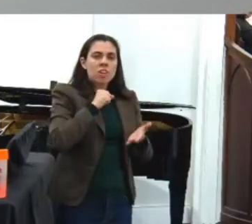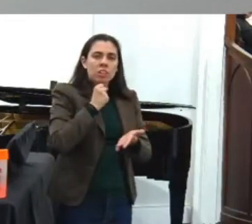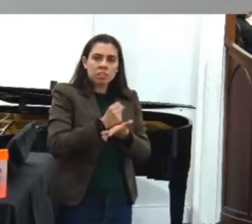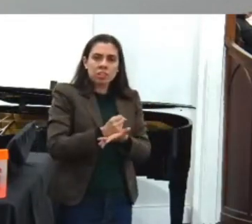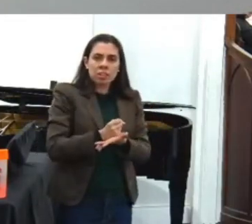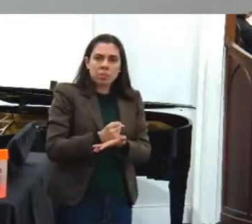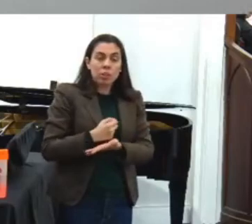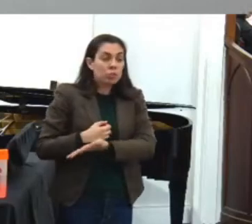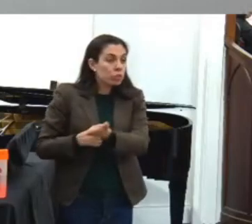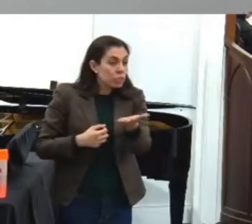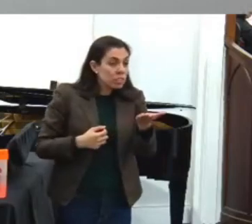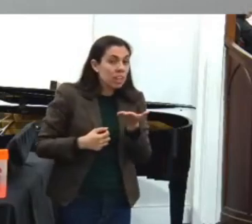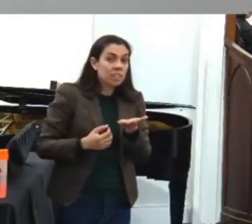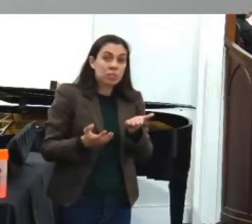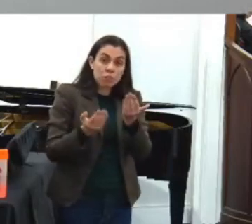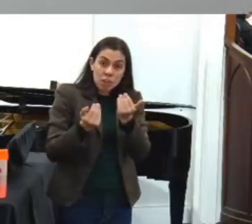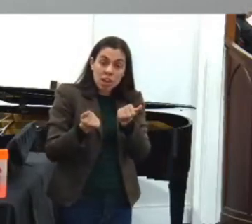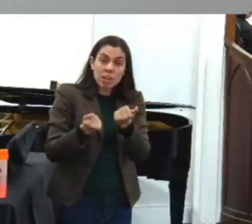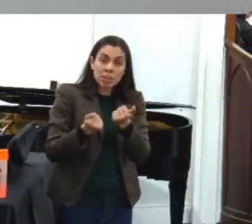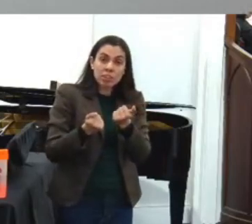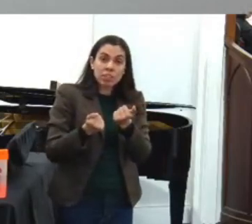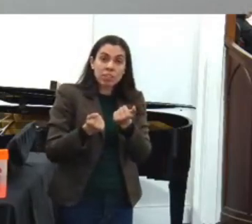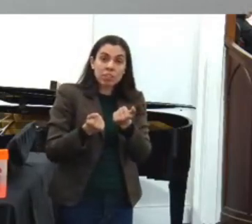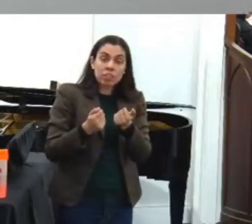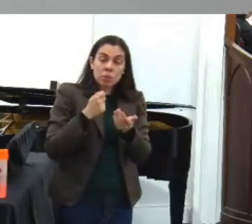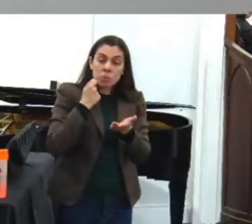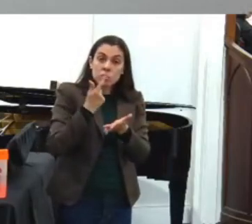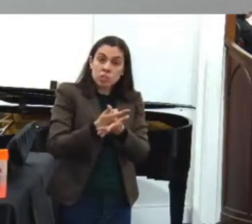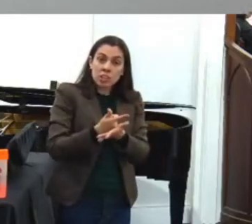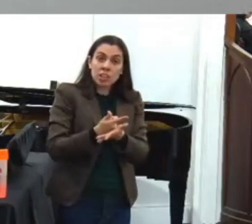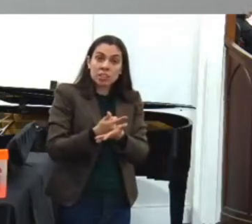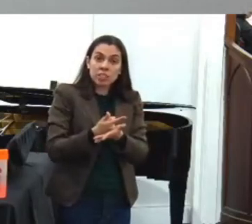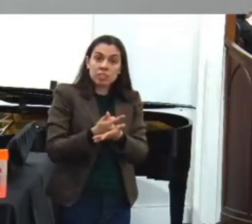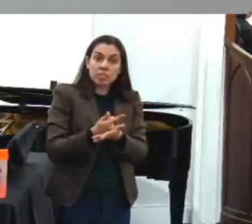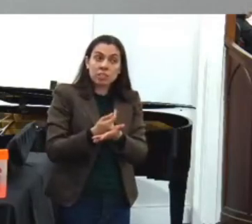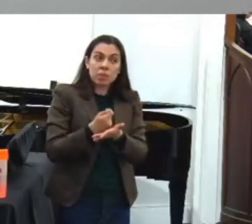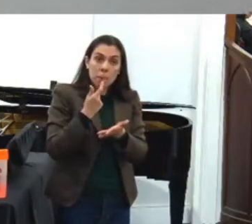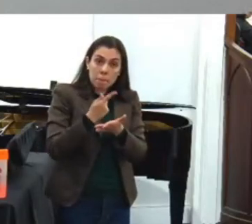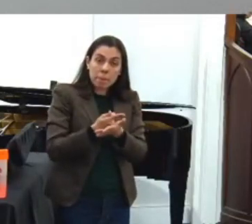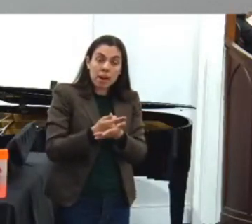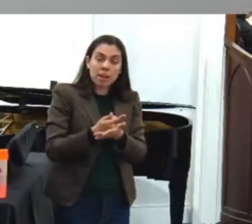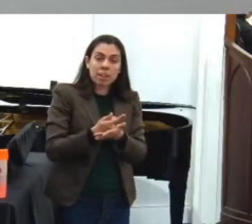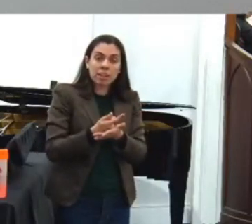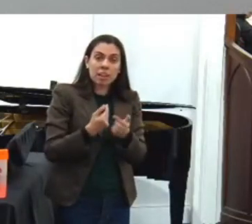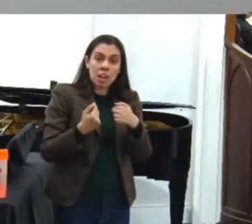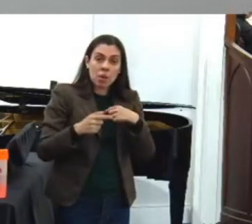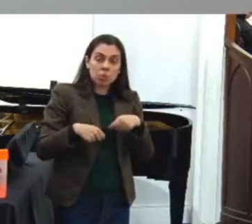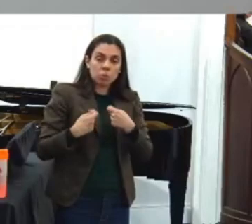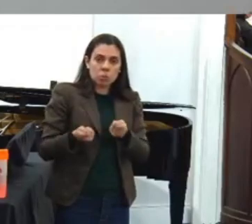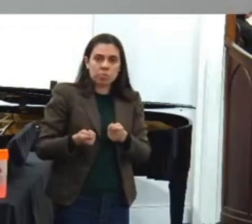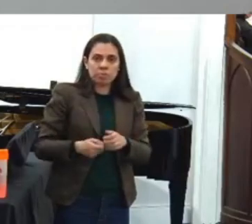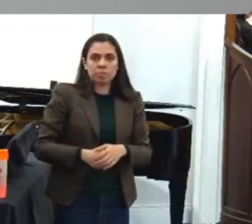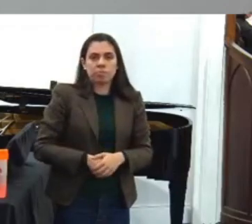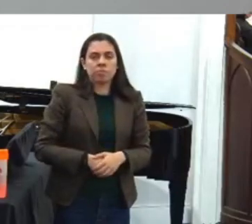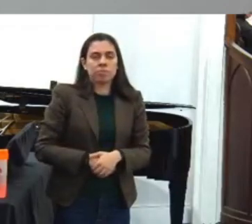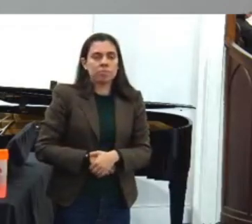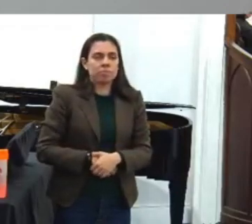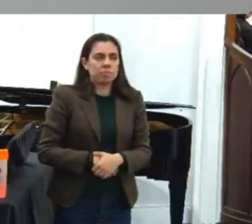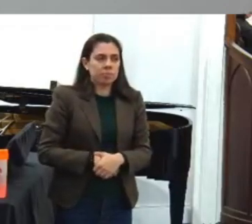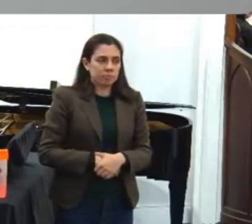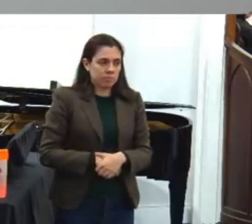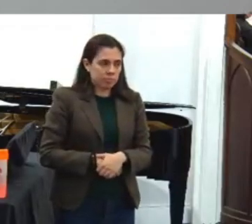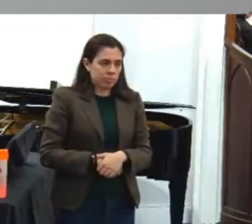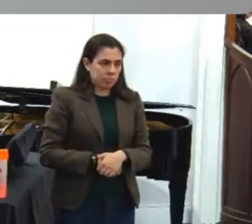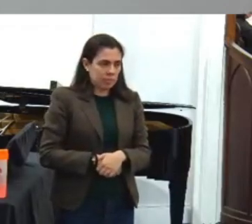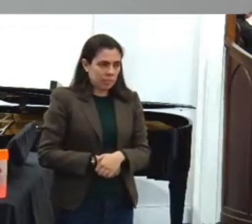Venham e comprem de mim. Esta é a mensagem. Este é o conselho do Senhor à sua